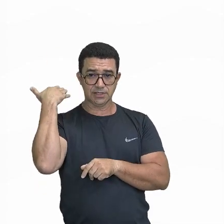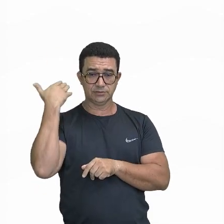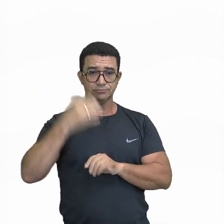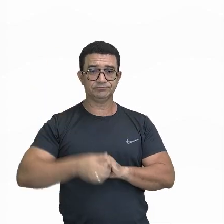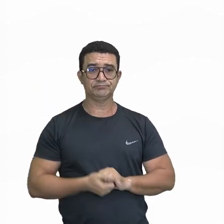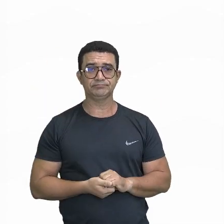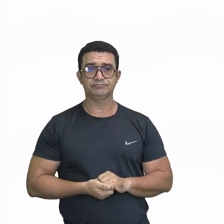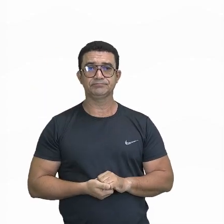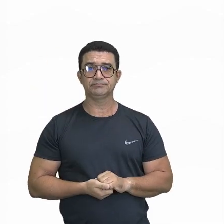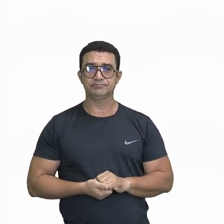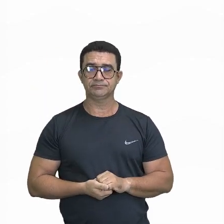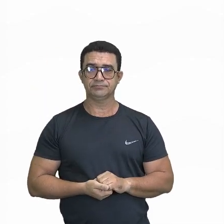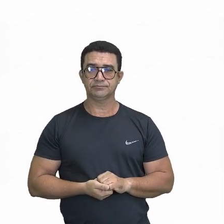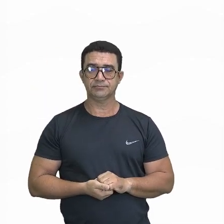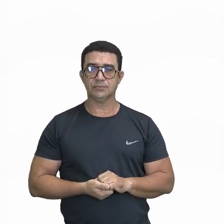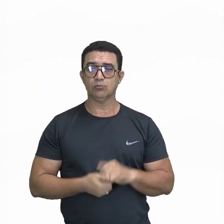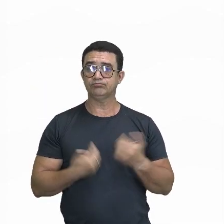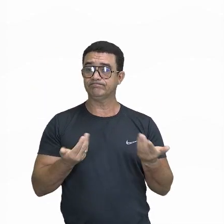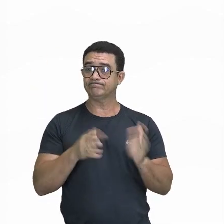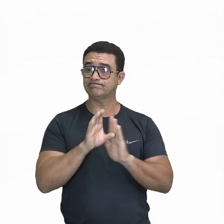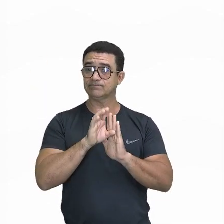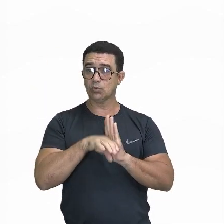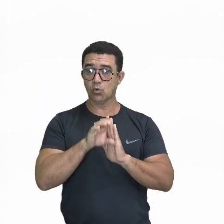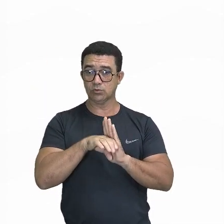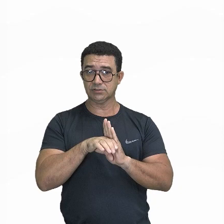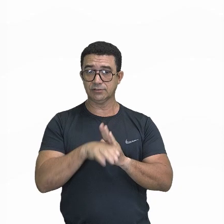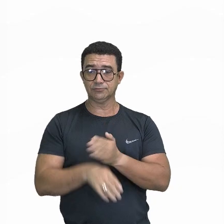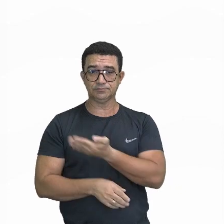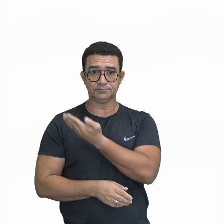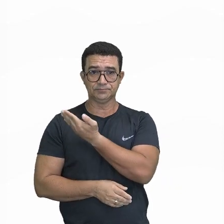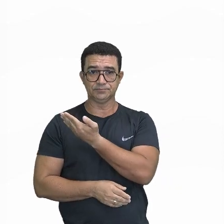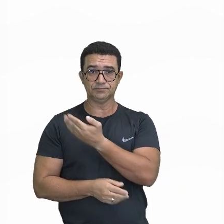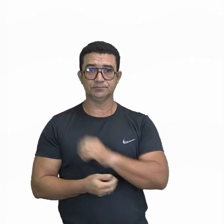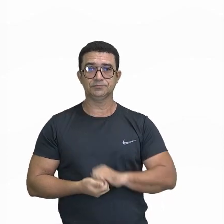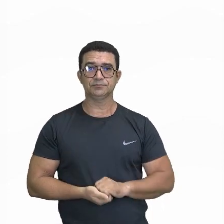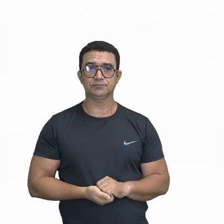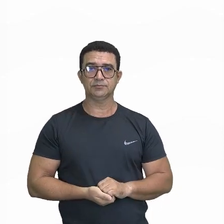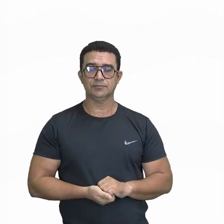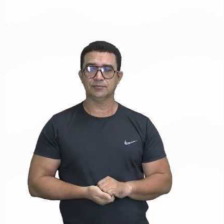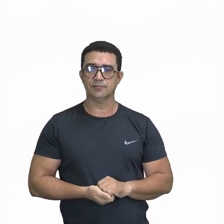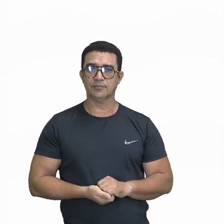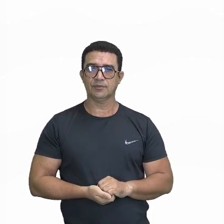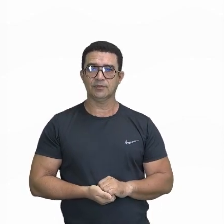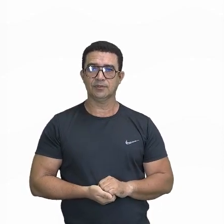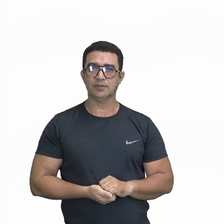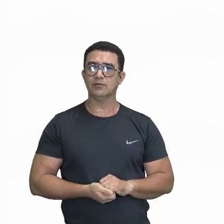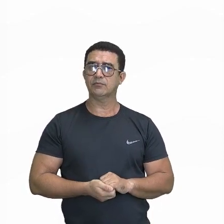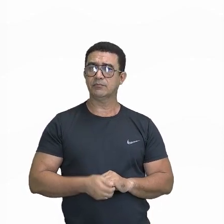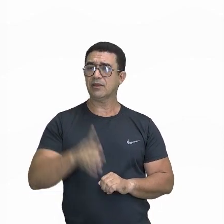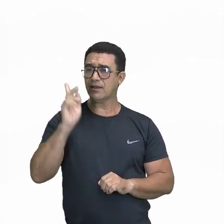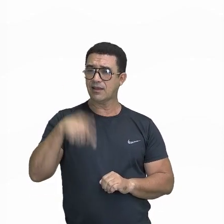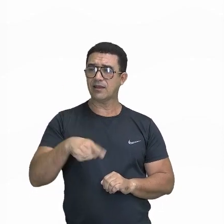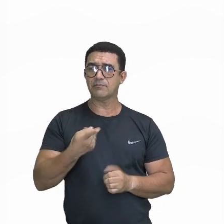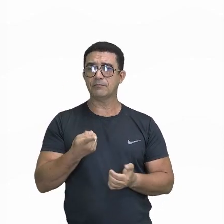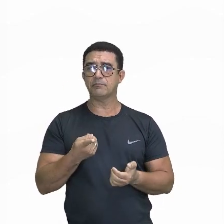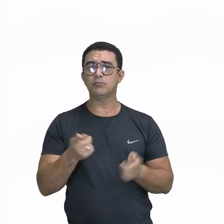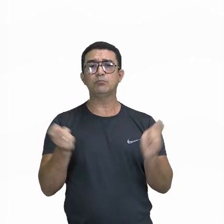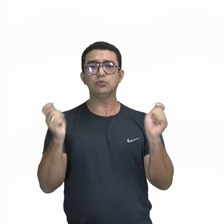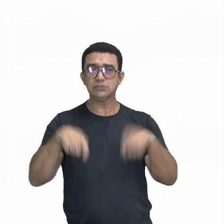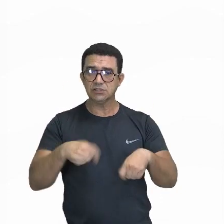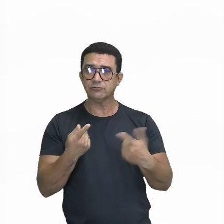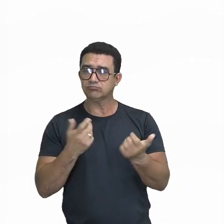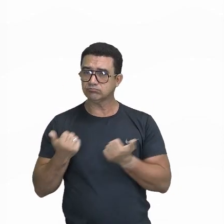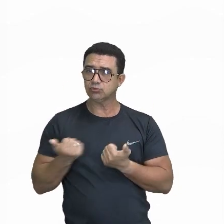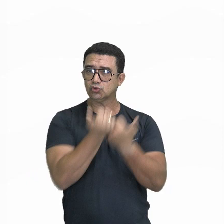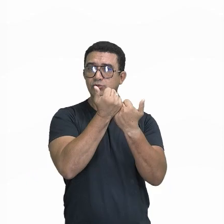é? Vamos fazer o conceito, então, o que é o chroma key? Ele é um recurso que permite a